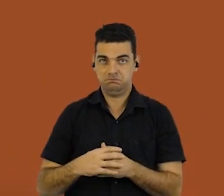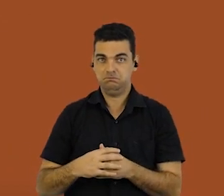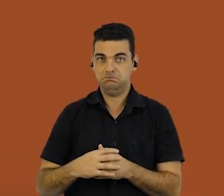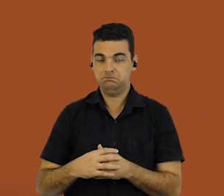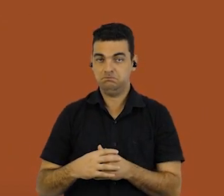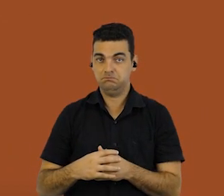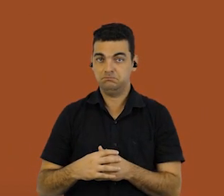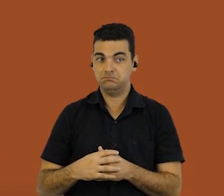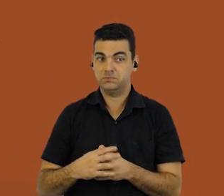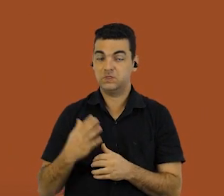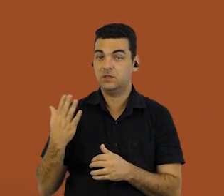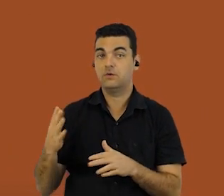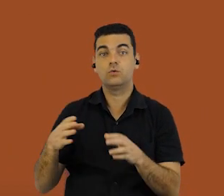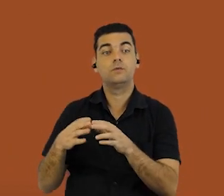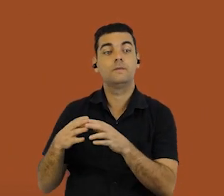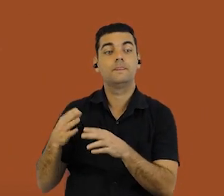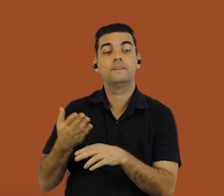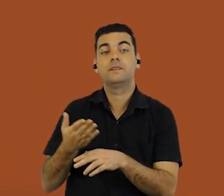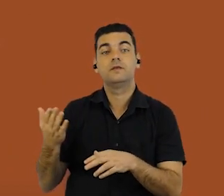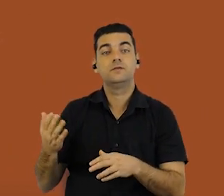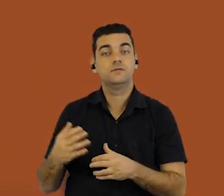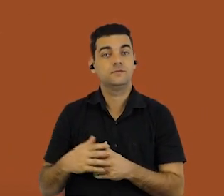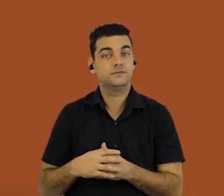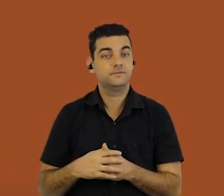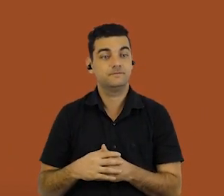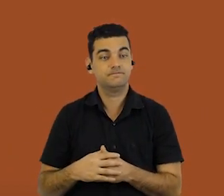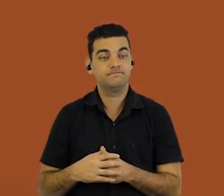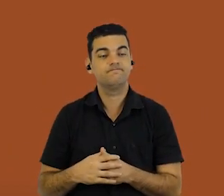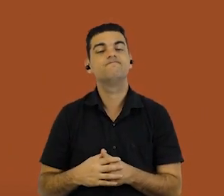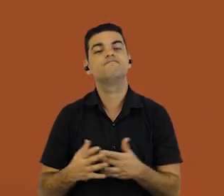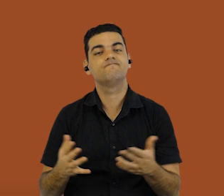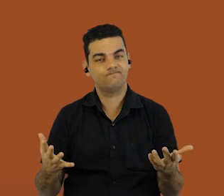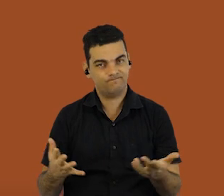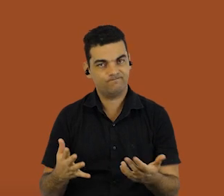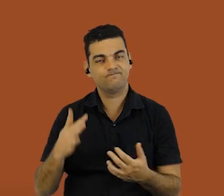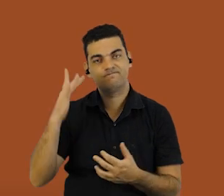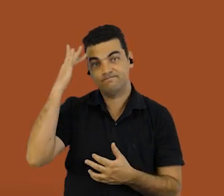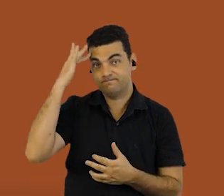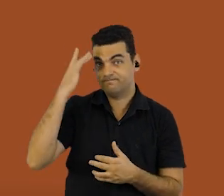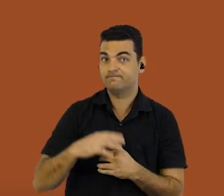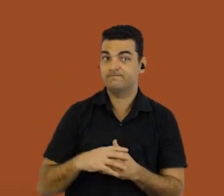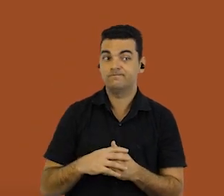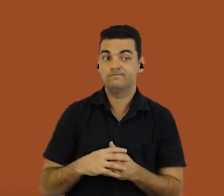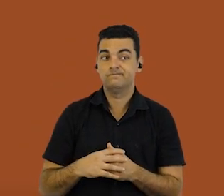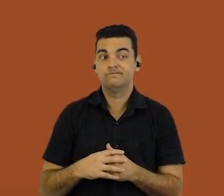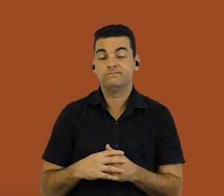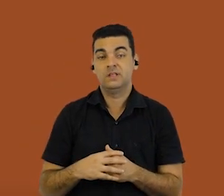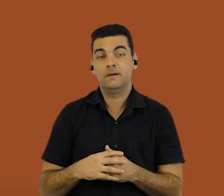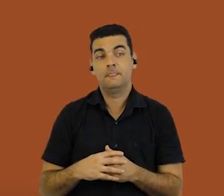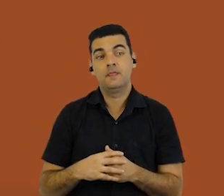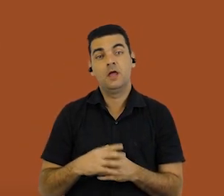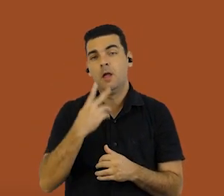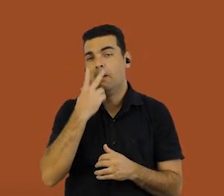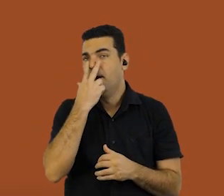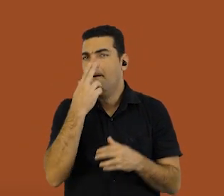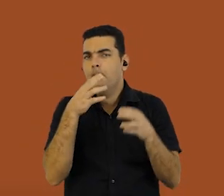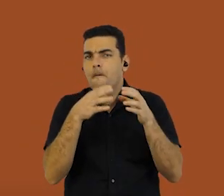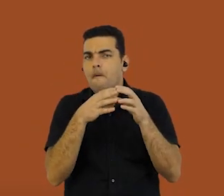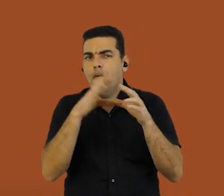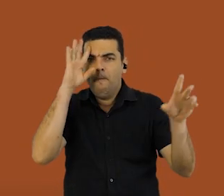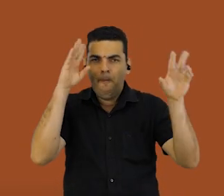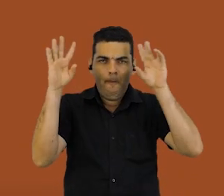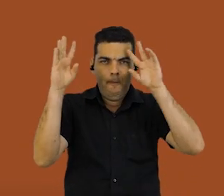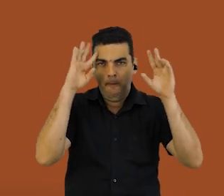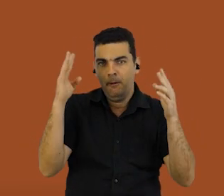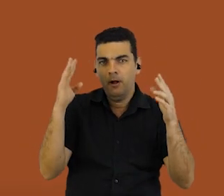pela civilização helênica, né? Por toda a civilização helênica. Então, nós temos a crença e um conjunto